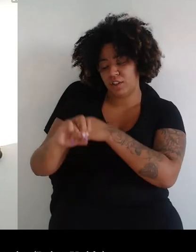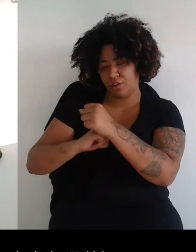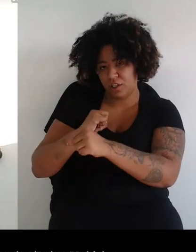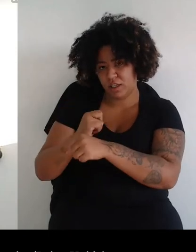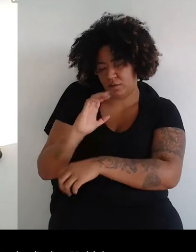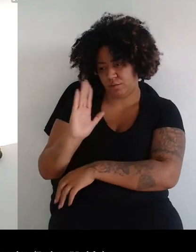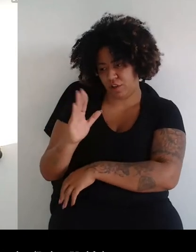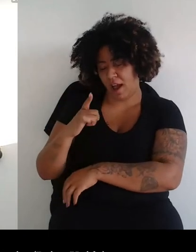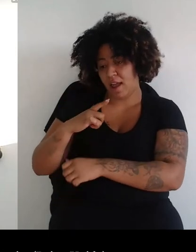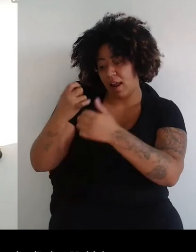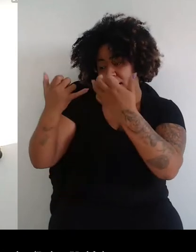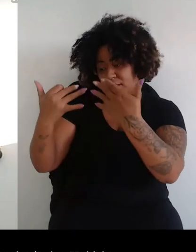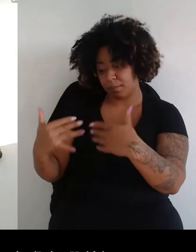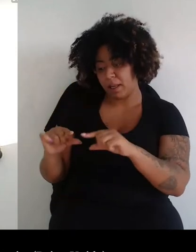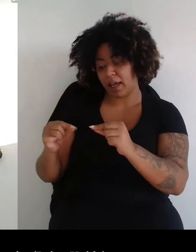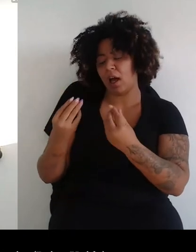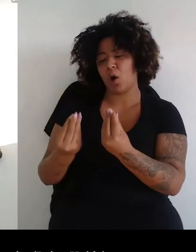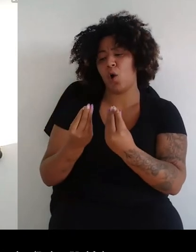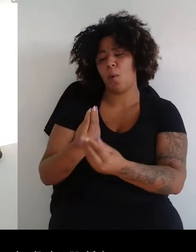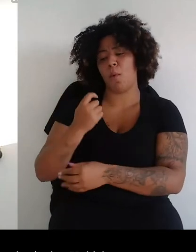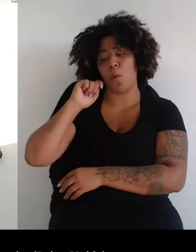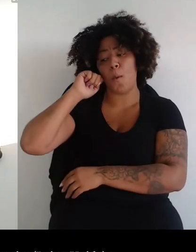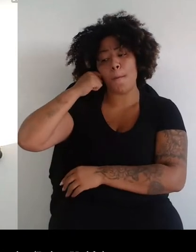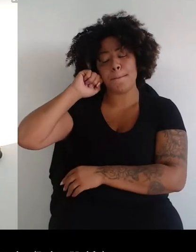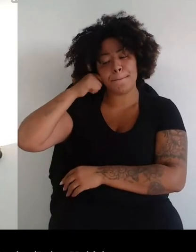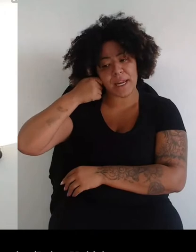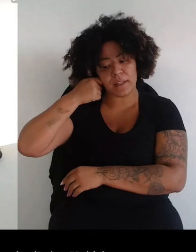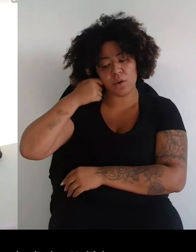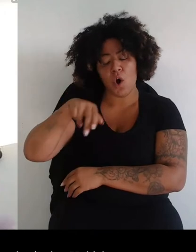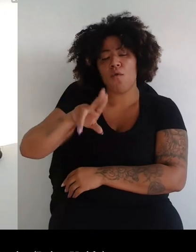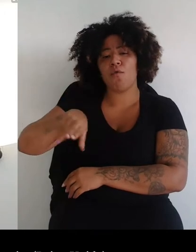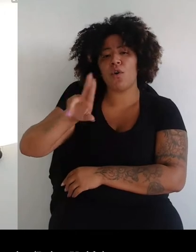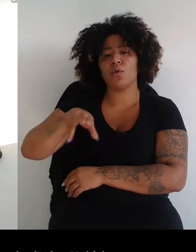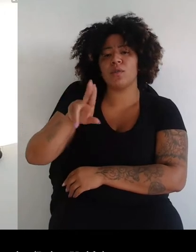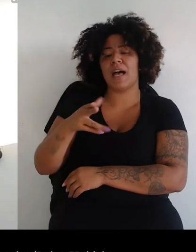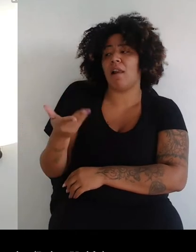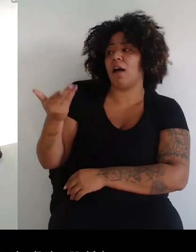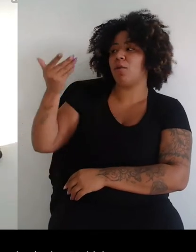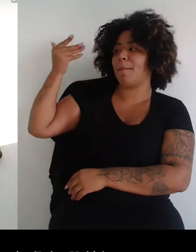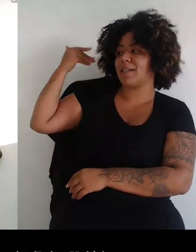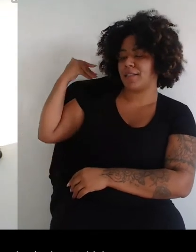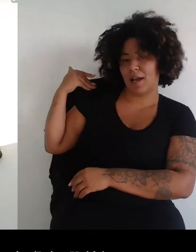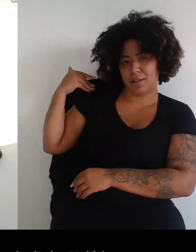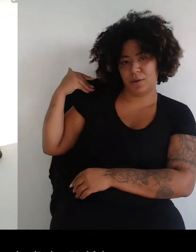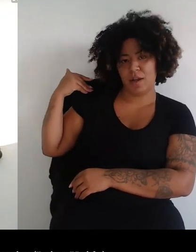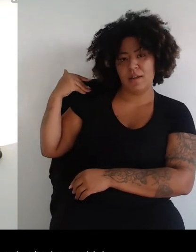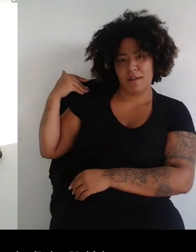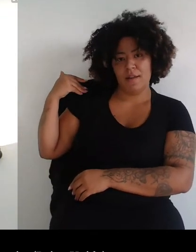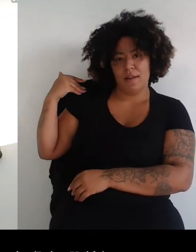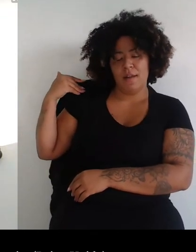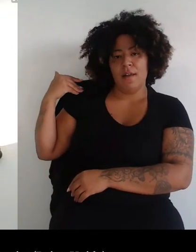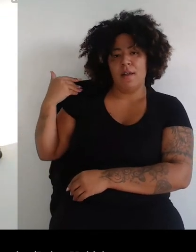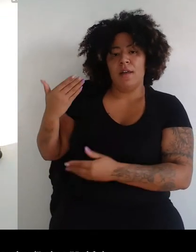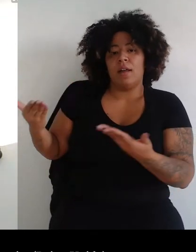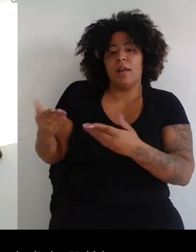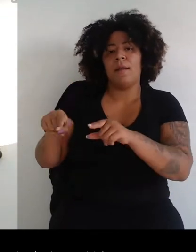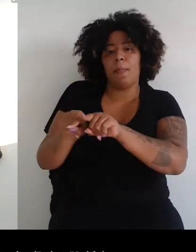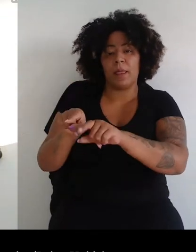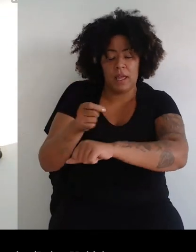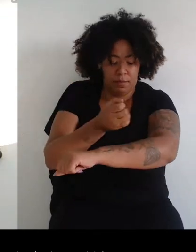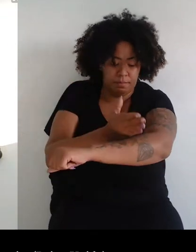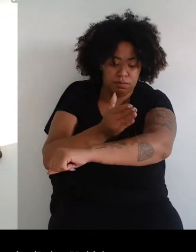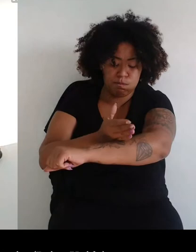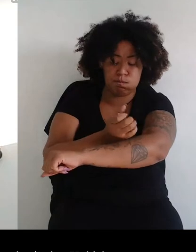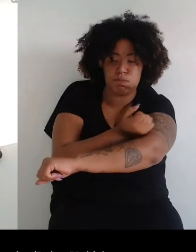como o preto foi utilizado na cultura ocidental e tem aqui a ambiguidade de um preto como